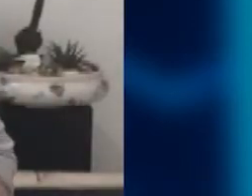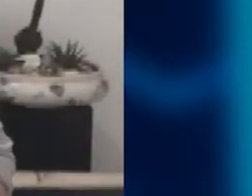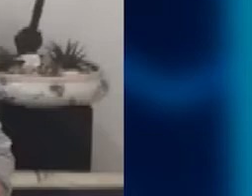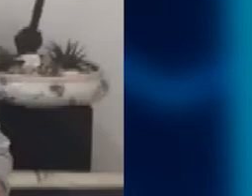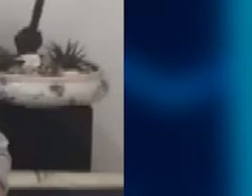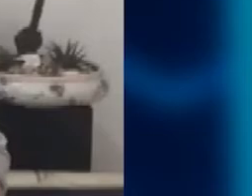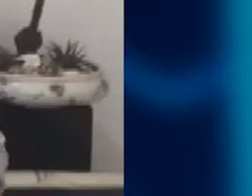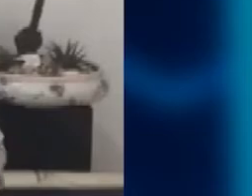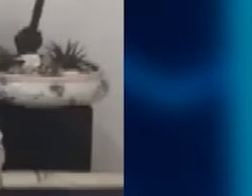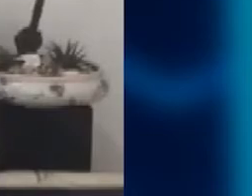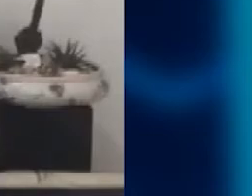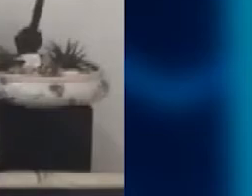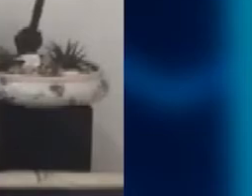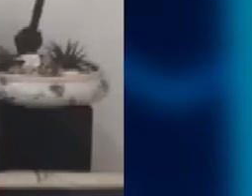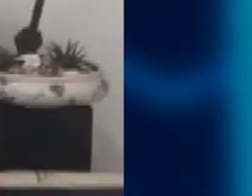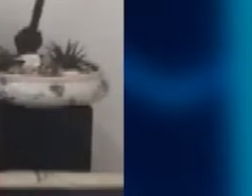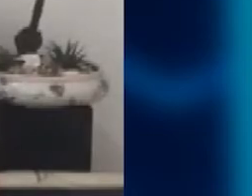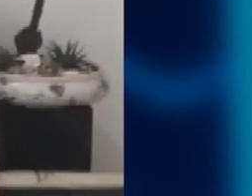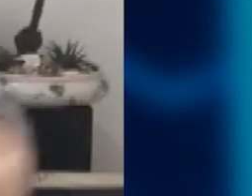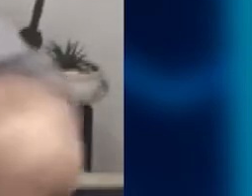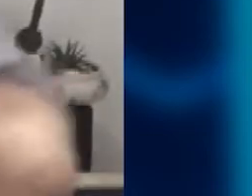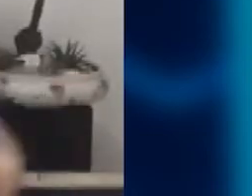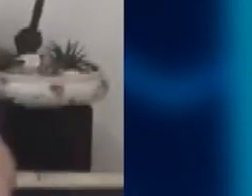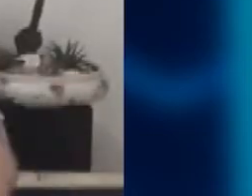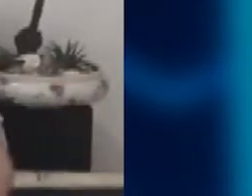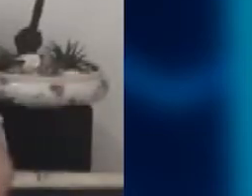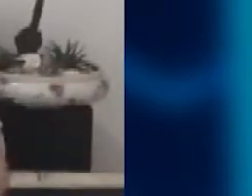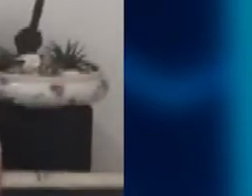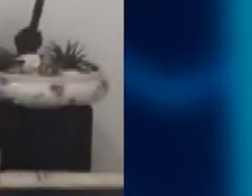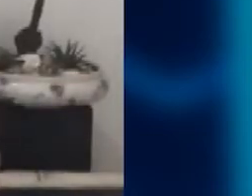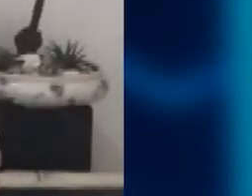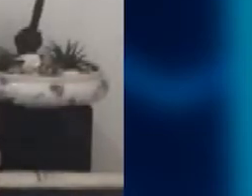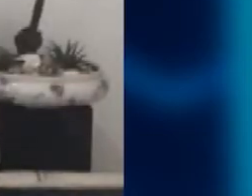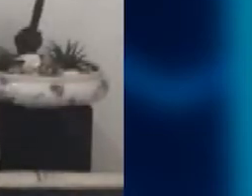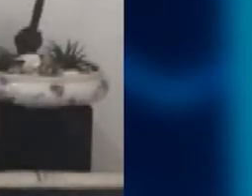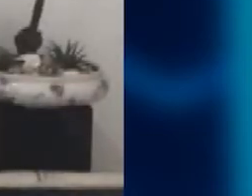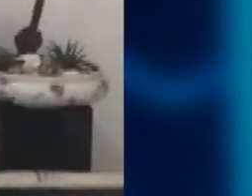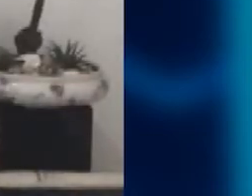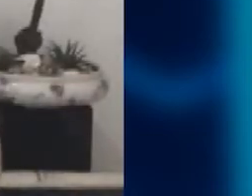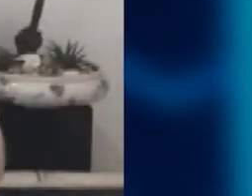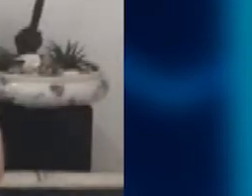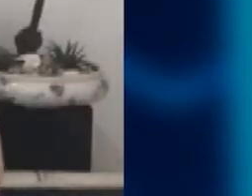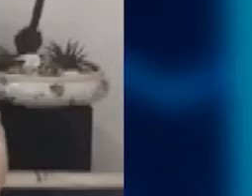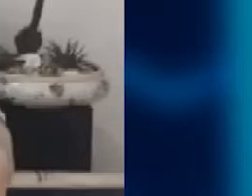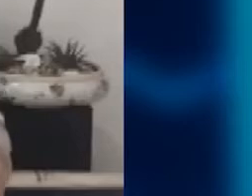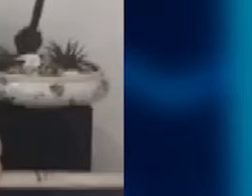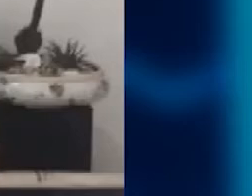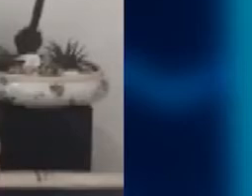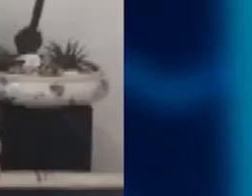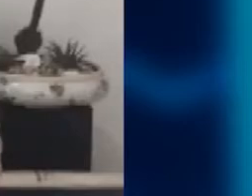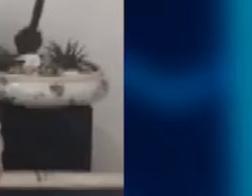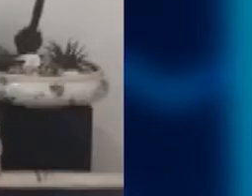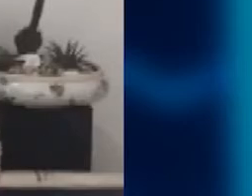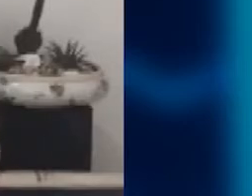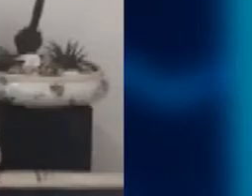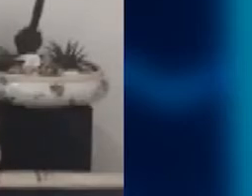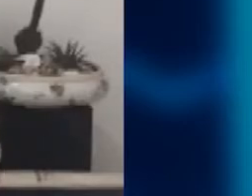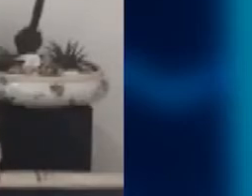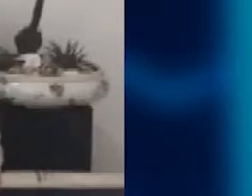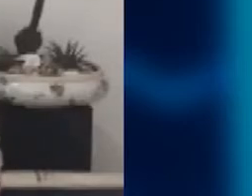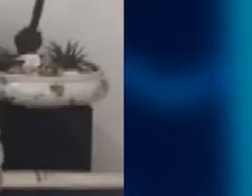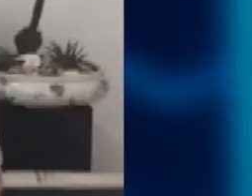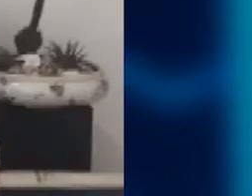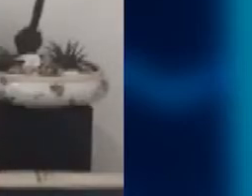Orquestra Sinfônica de Campinas, que é o orgulho de todo campineiro de bem. Uma obra tão grandiosa